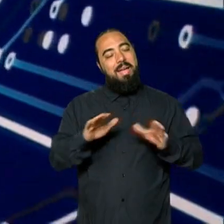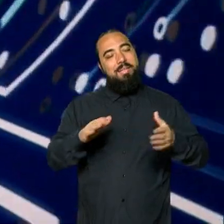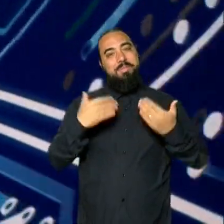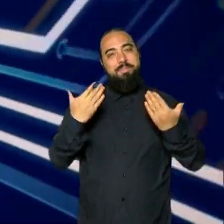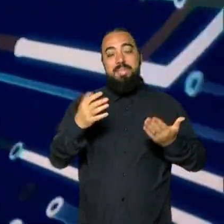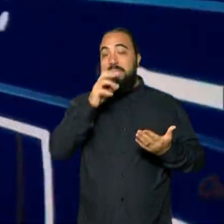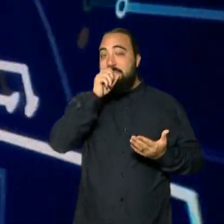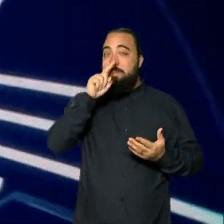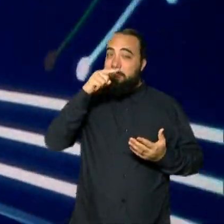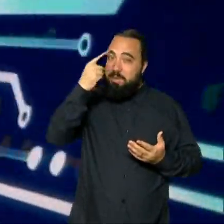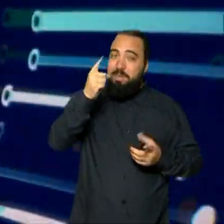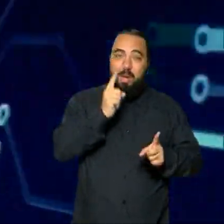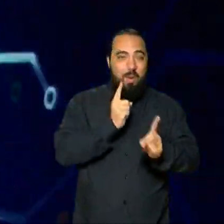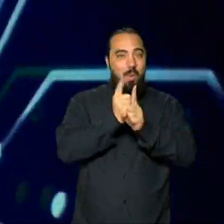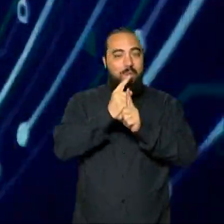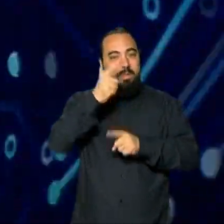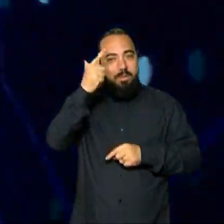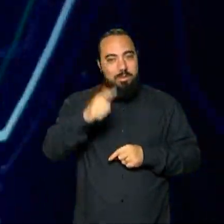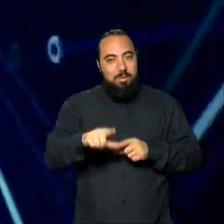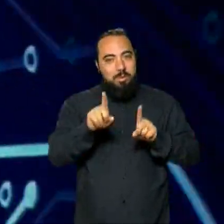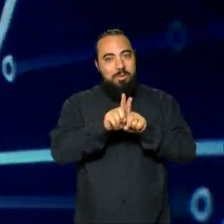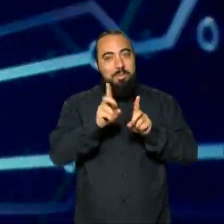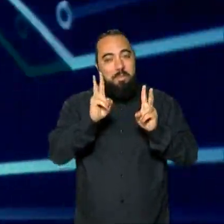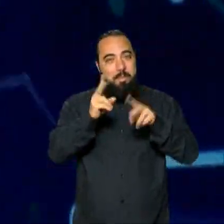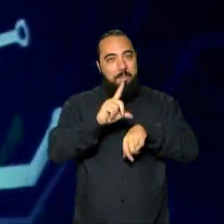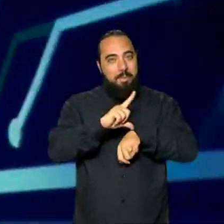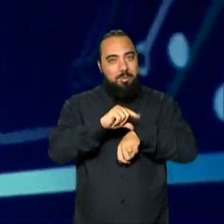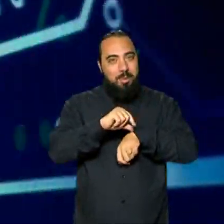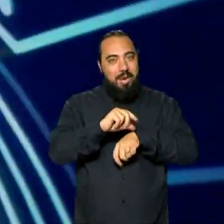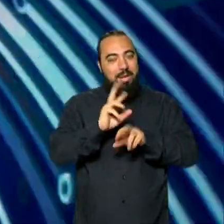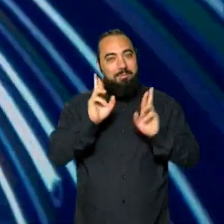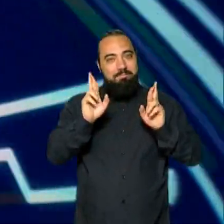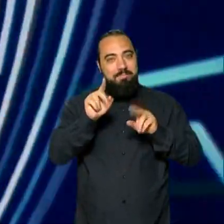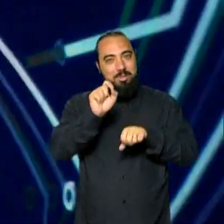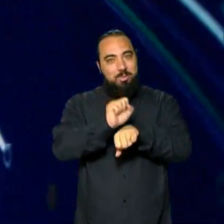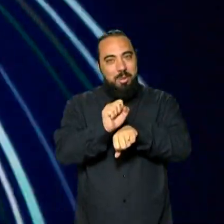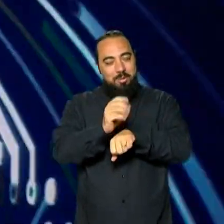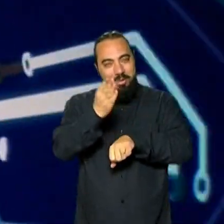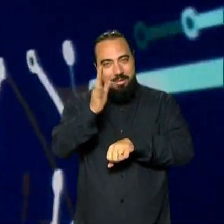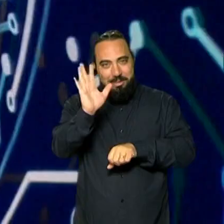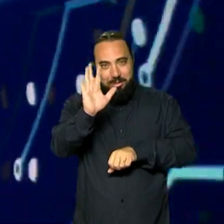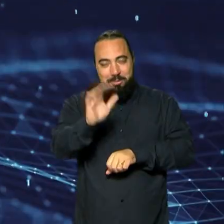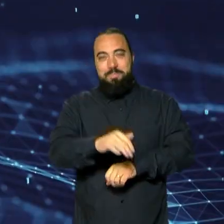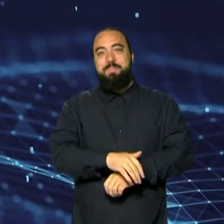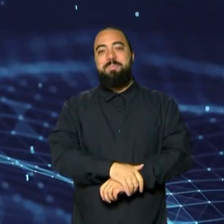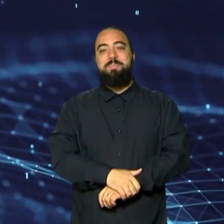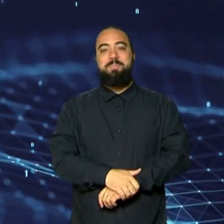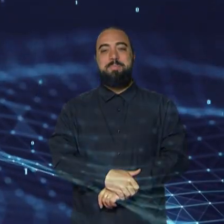Sábado que vem a gente tem um encontro marcado no mesmo horário. Eu espero você, hein? Tchau, tchau.